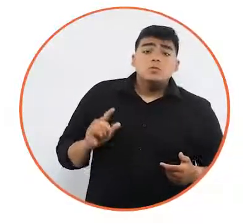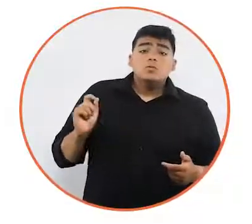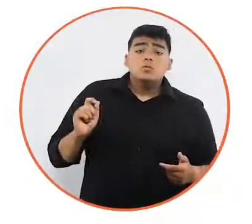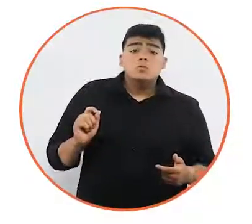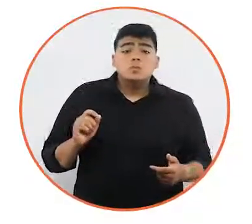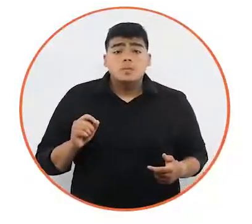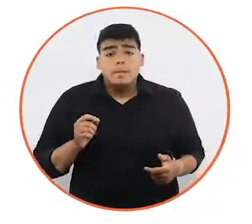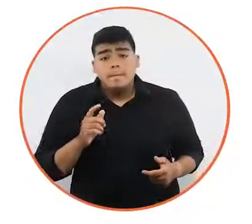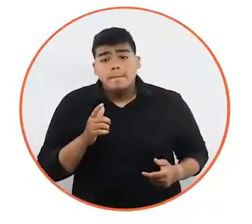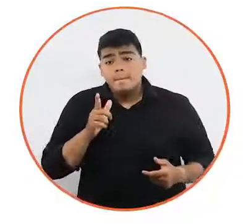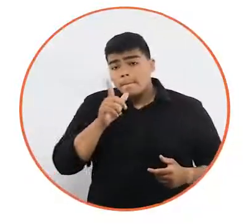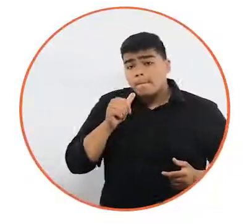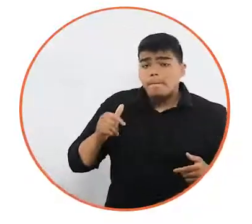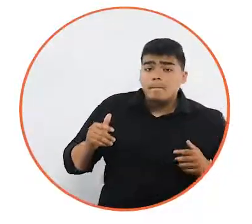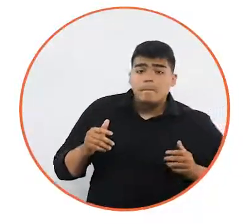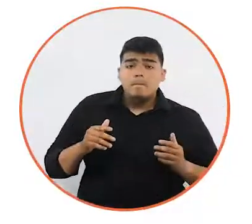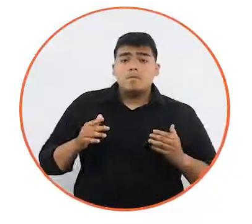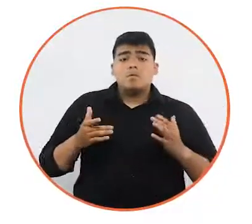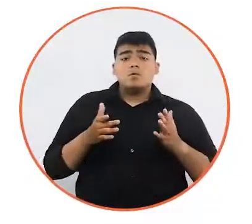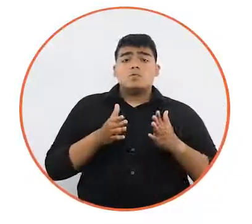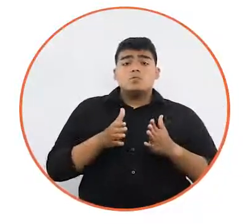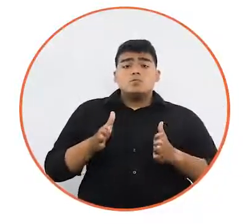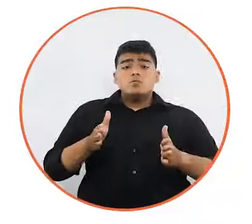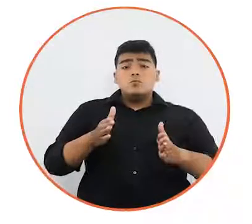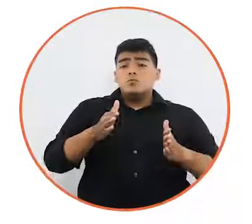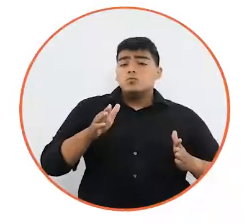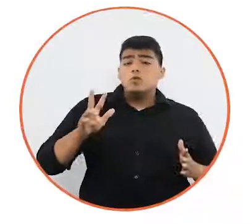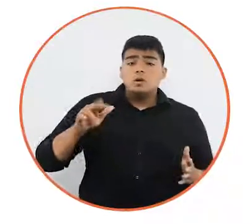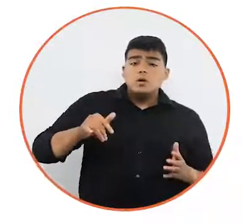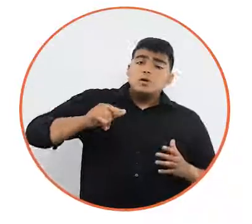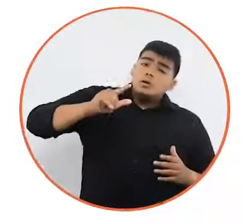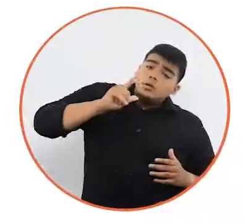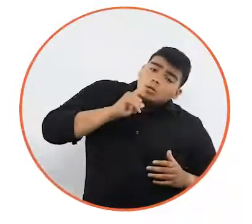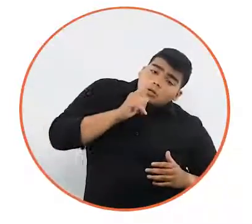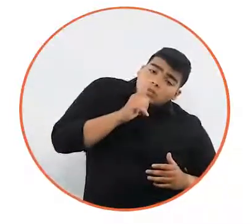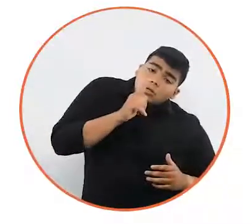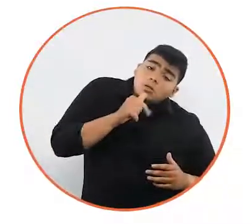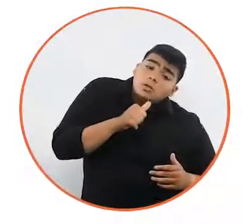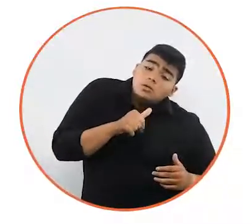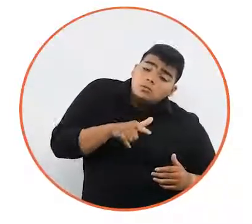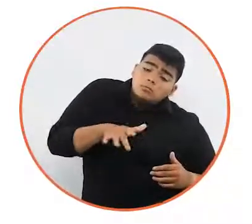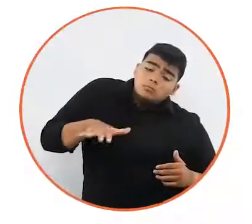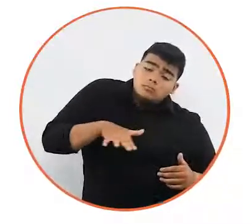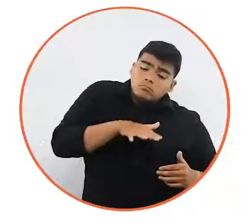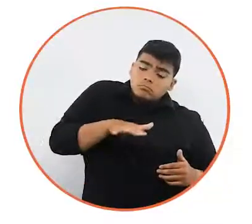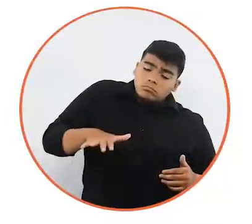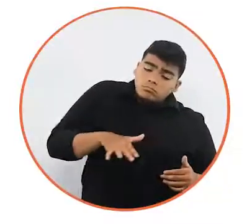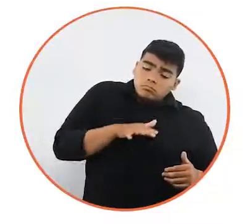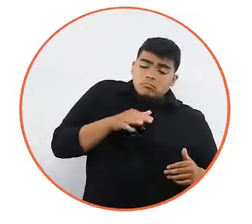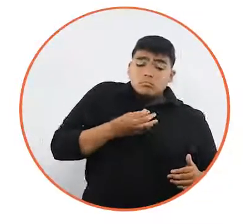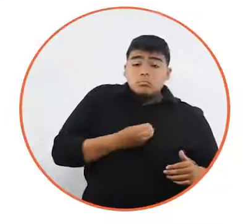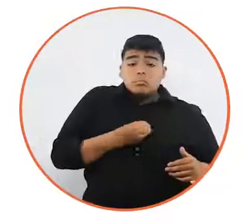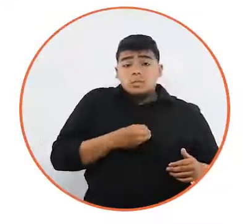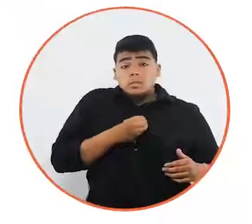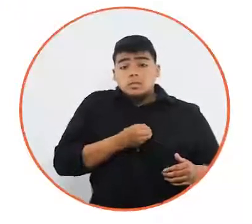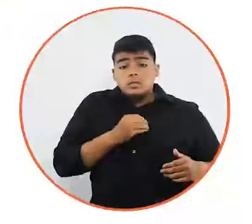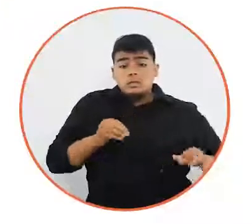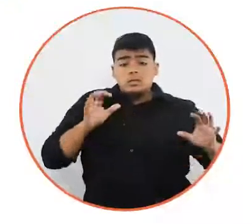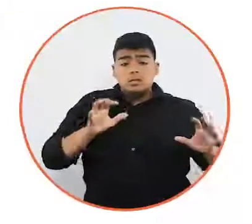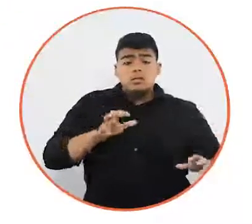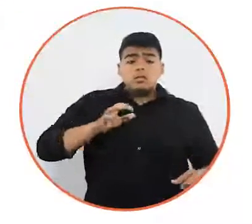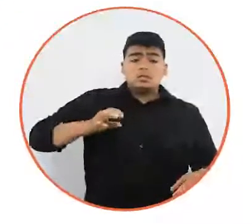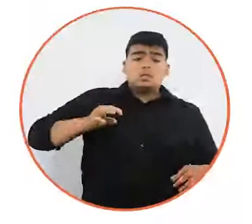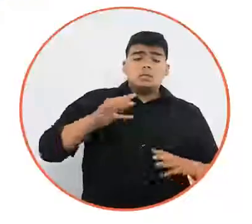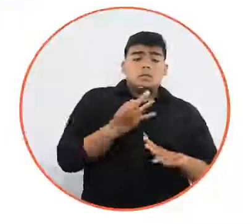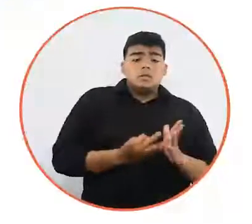vai. Assim é a vida, né? É dessa forma que o poeta está comparando o rio com o desenrolar da vida, né? Um texto belíssimo de